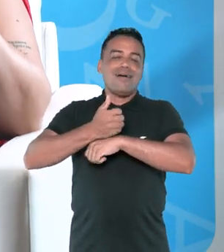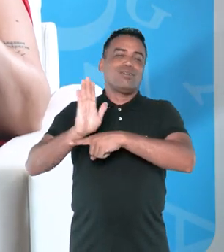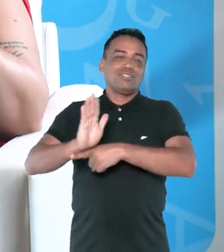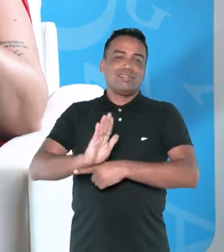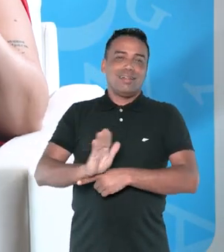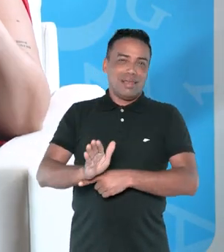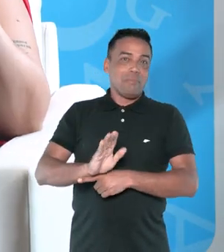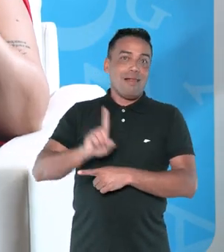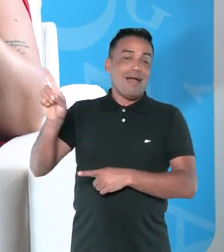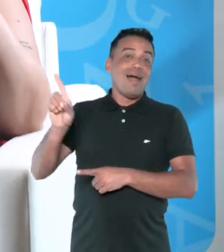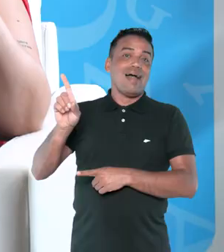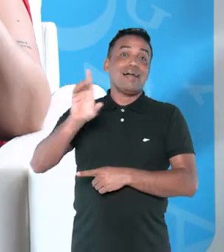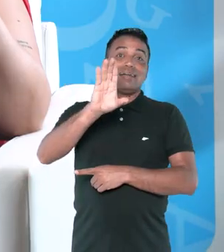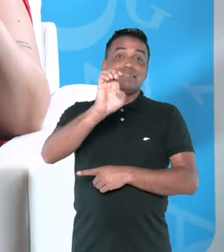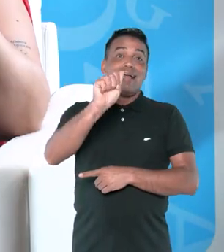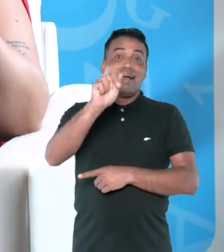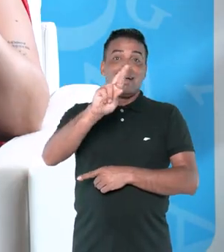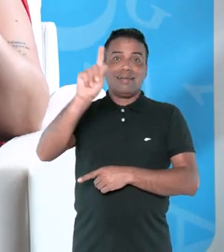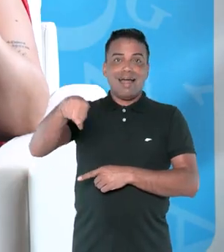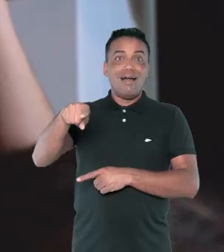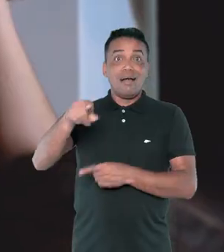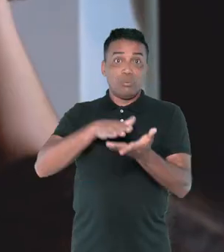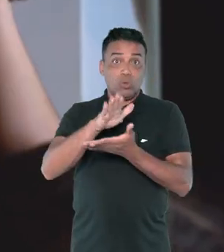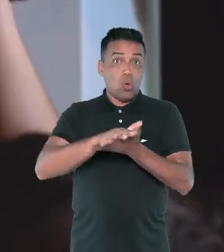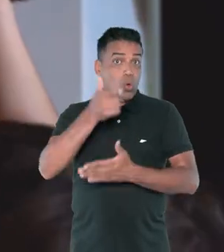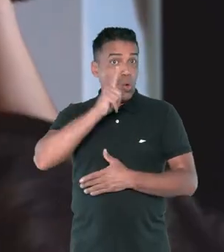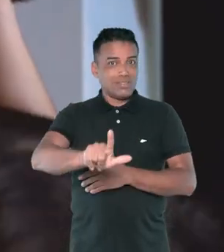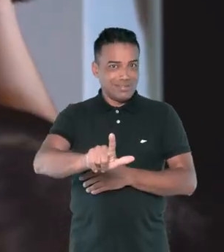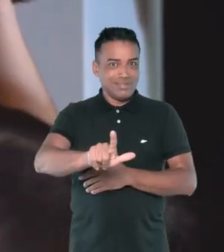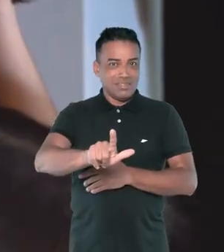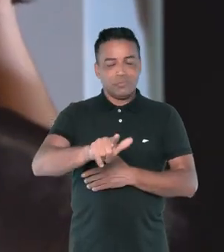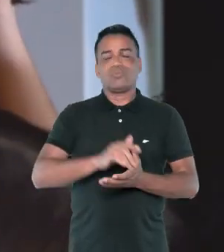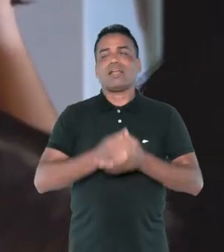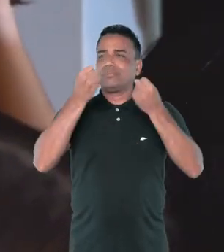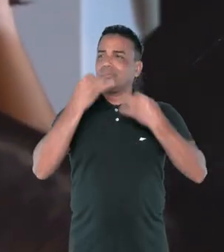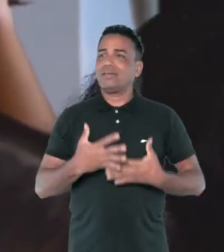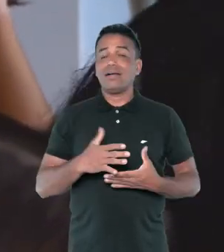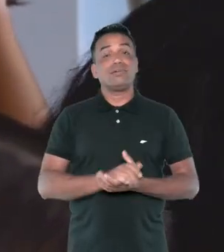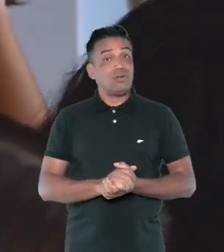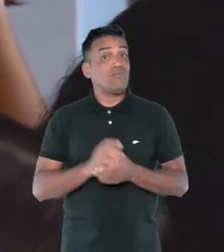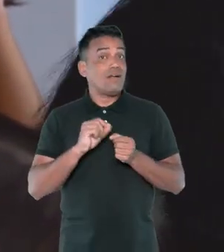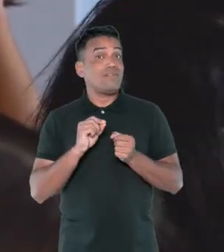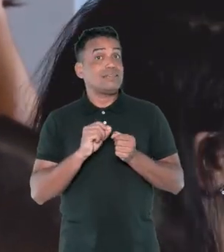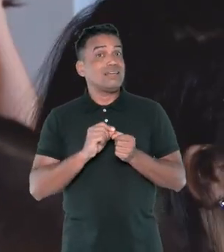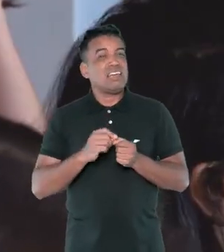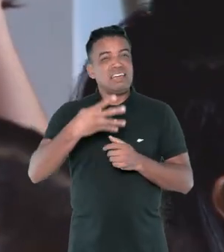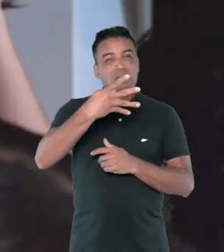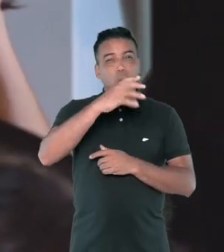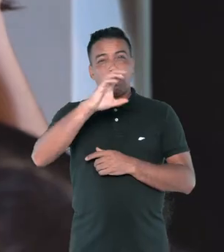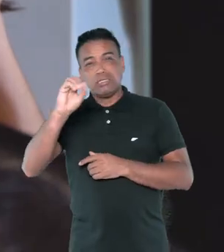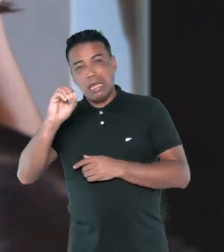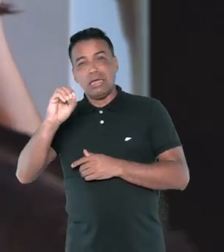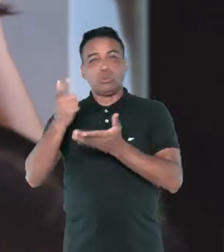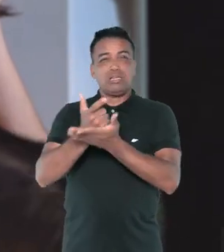atuação, cineasta cearense, e saiu esse livro Pipoqueiro João. Então, me explicaram o seguinte, olha, a gente vai fazer, sei lá, eram 400 livros,